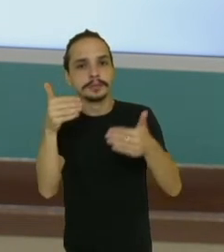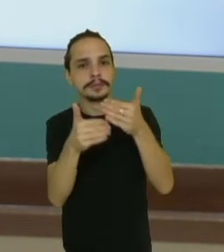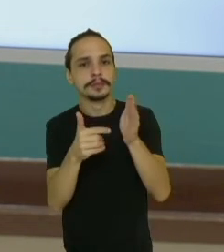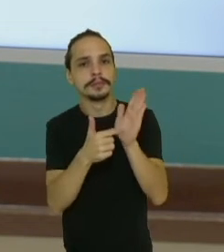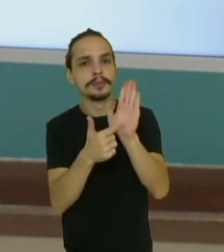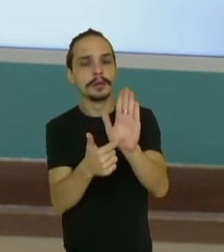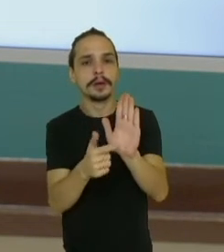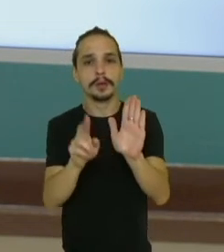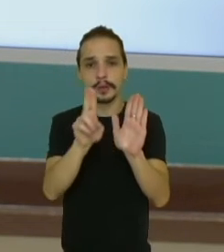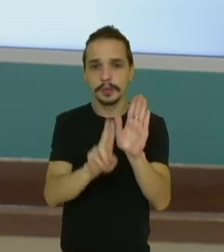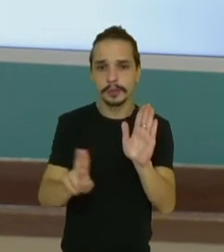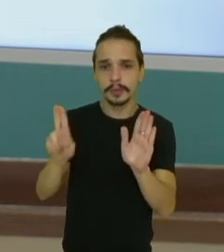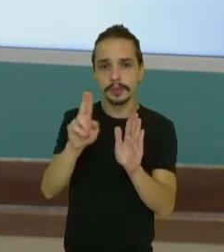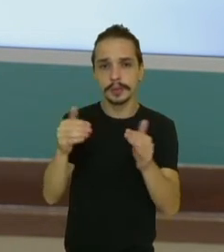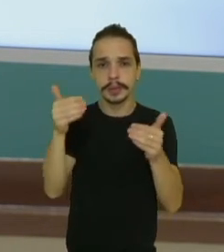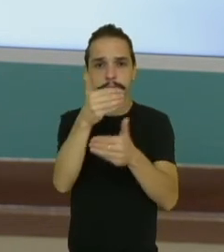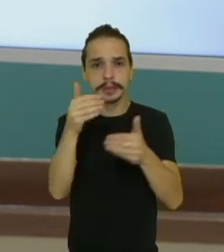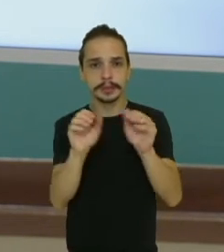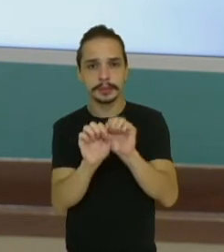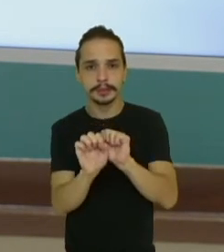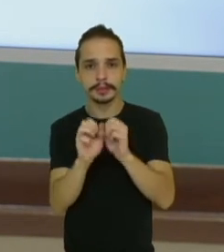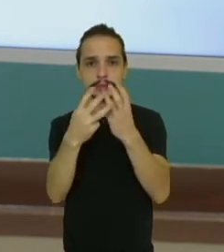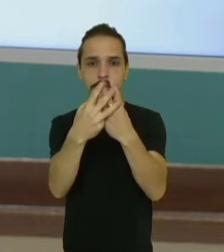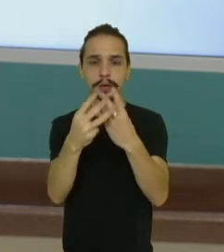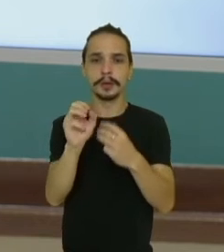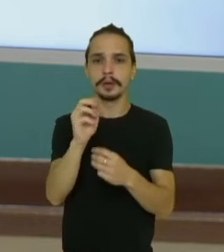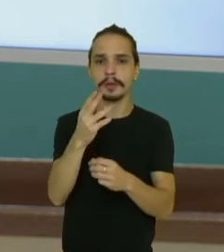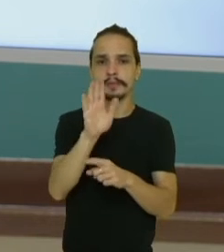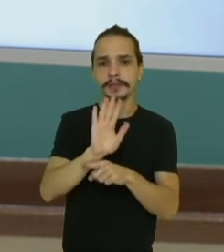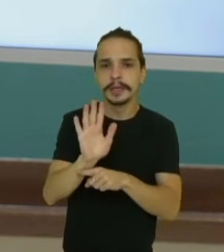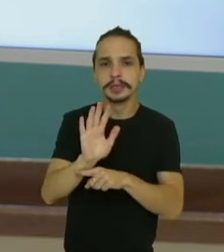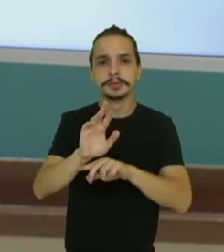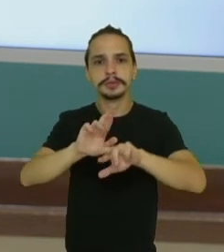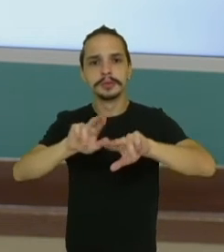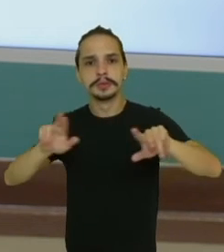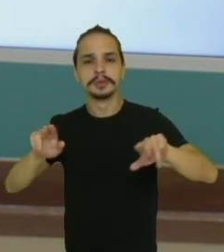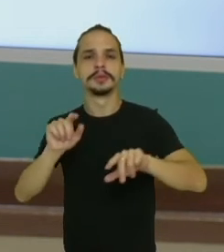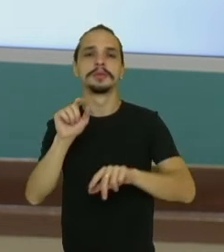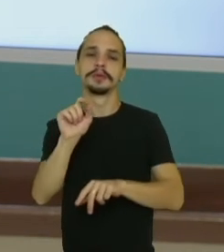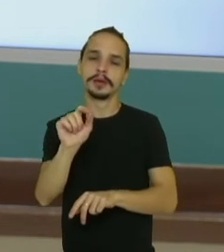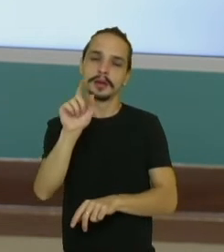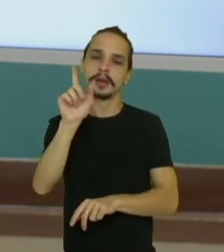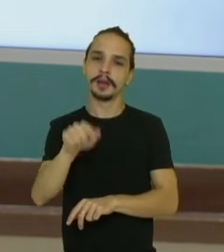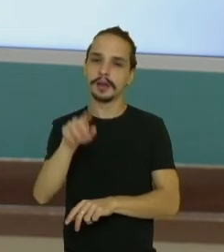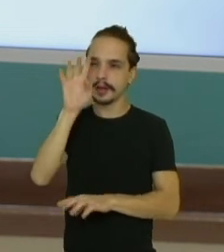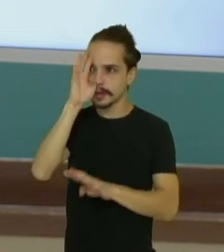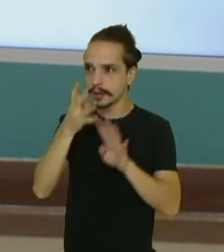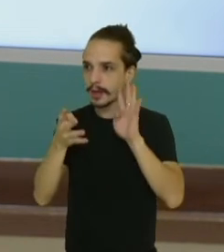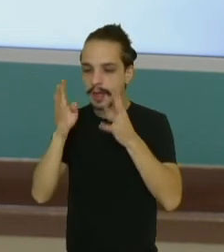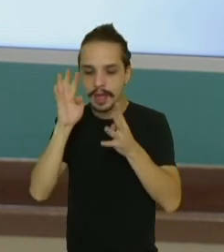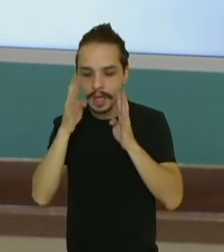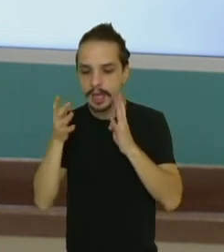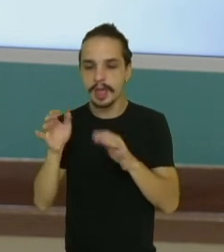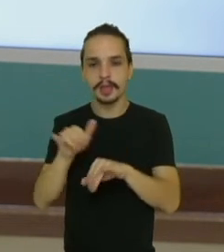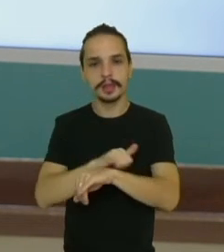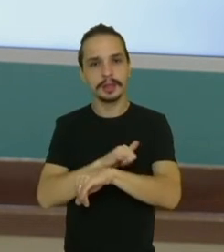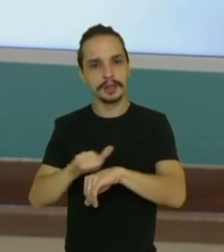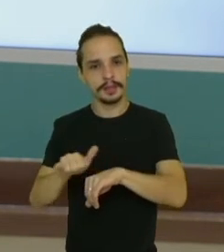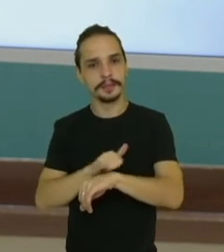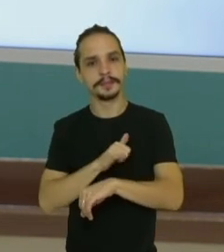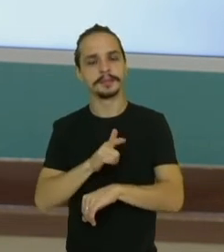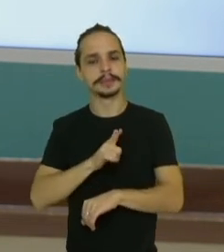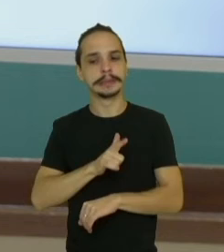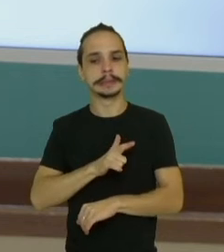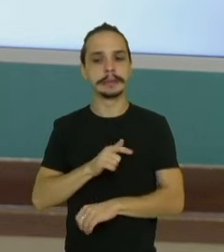vocês vão trazer se vocês vão usar uma apresentação audiovisual em São tomadas de decisões né que tem aí